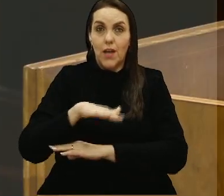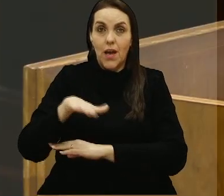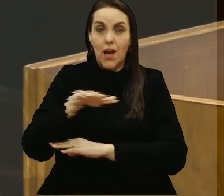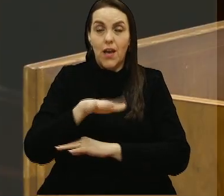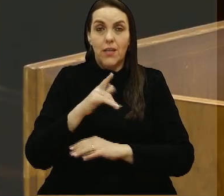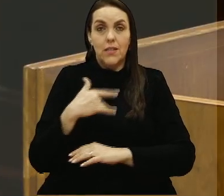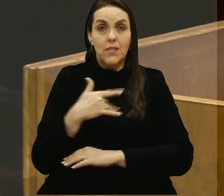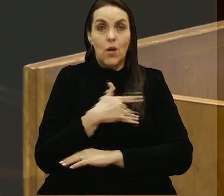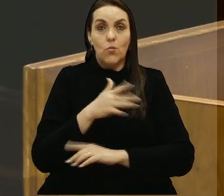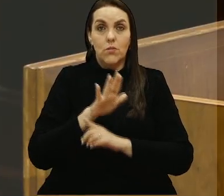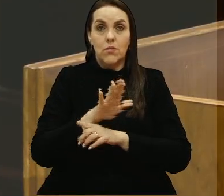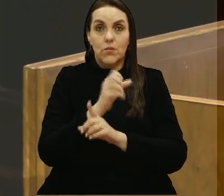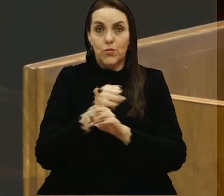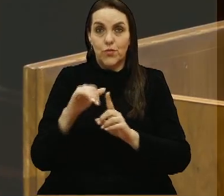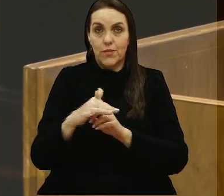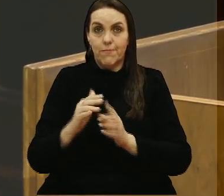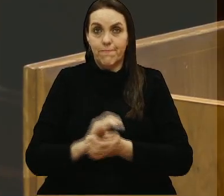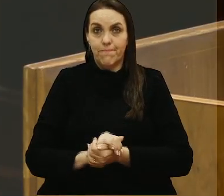social.